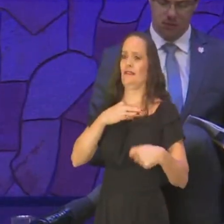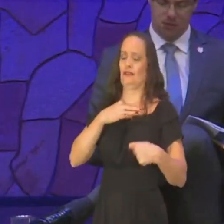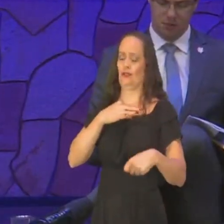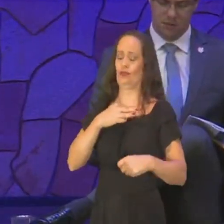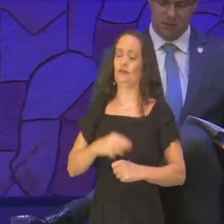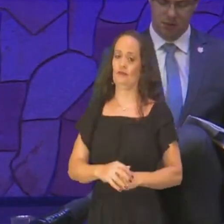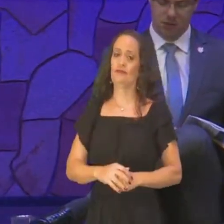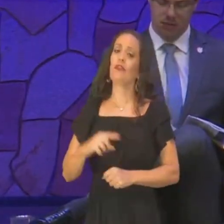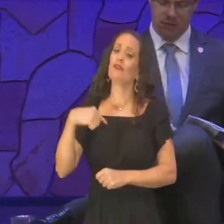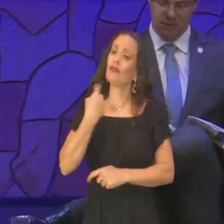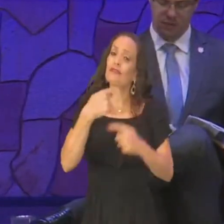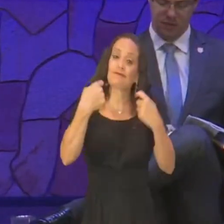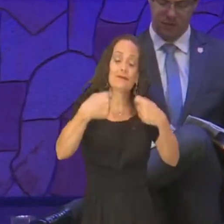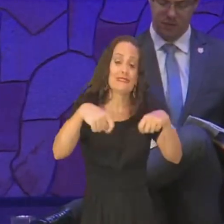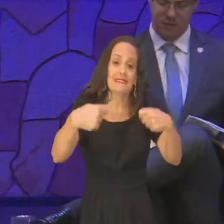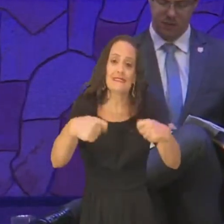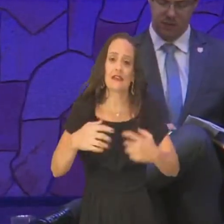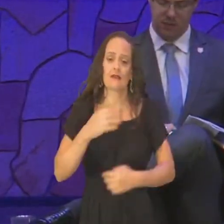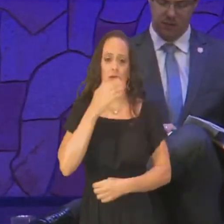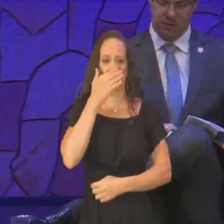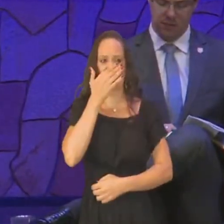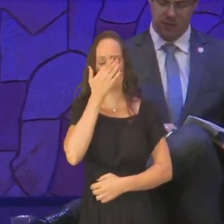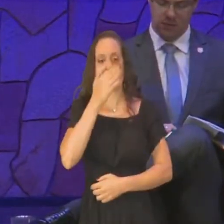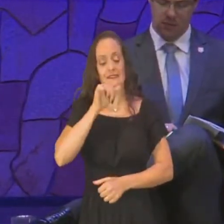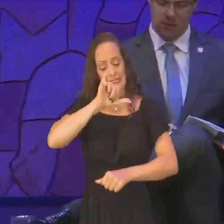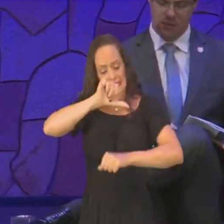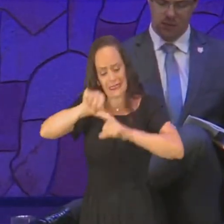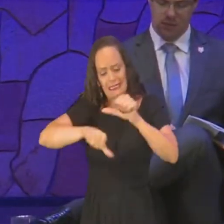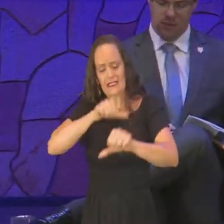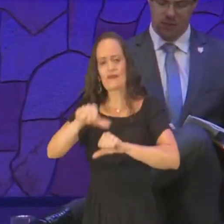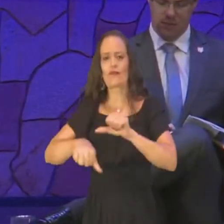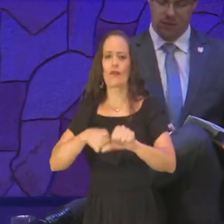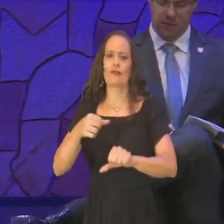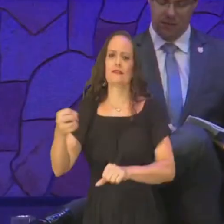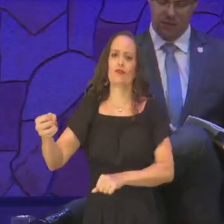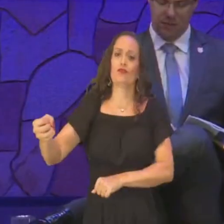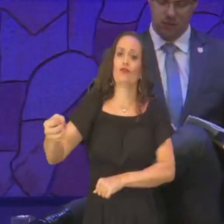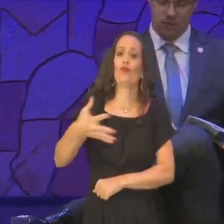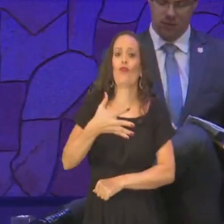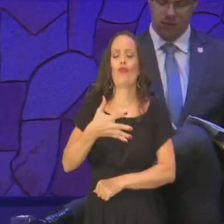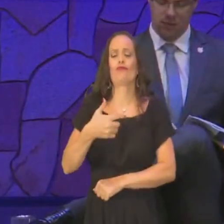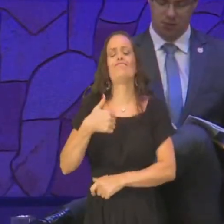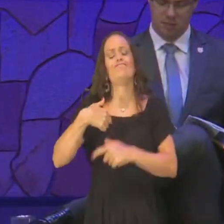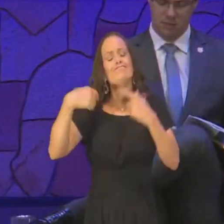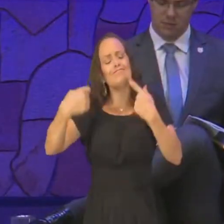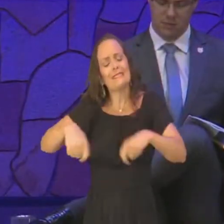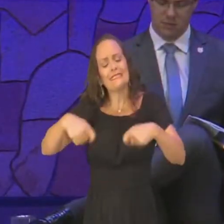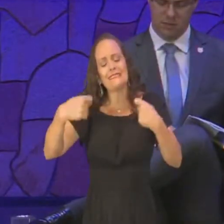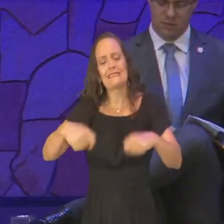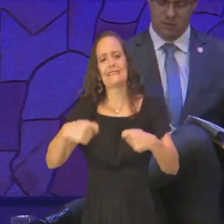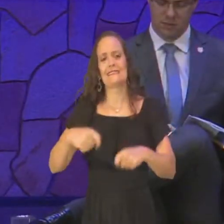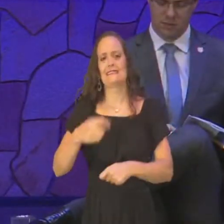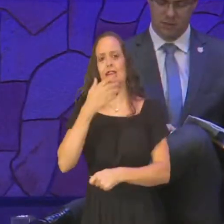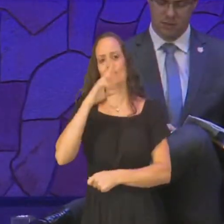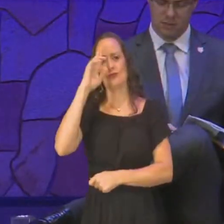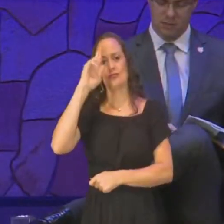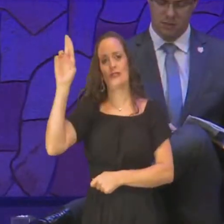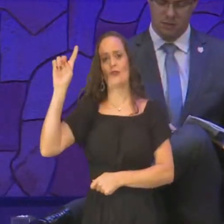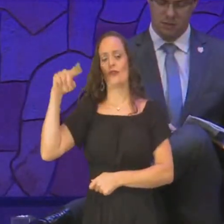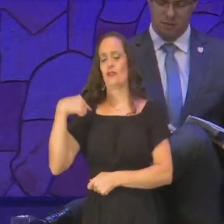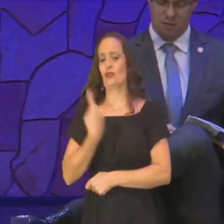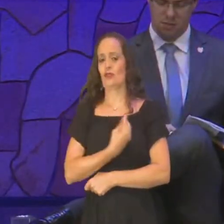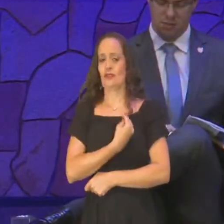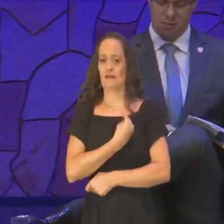Nós precisamos da restauração, meus irmãos, da restauração do Senhor em nossas